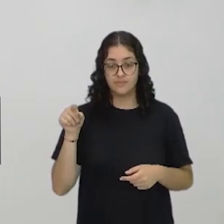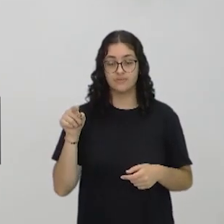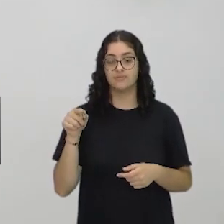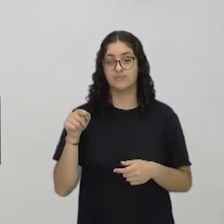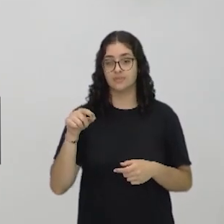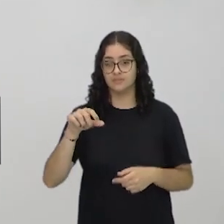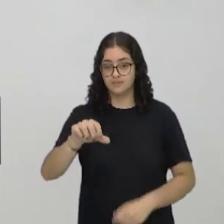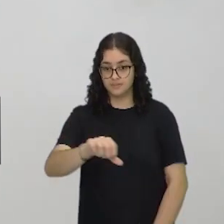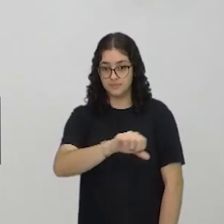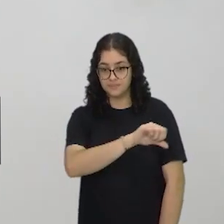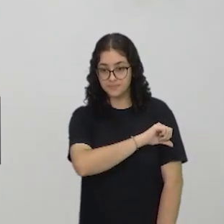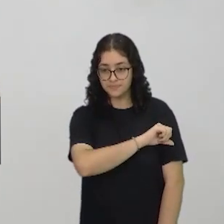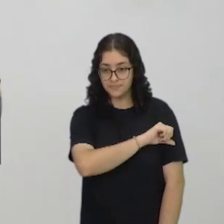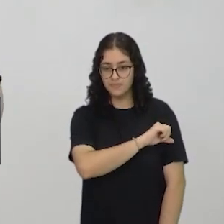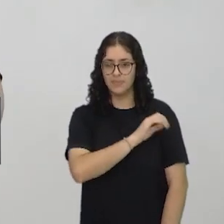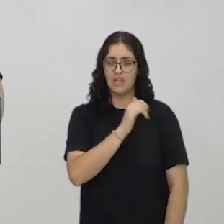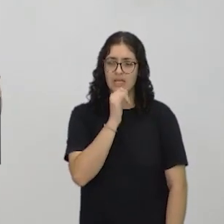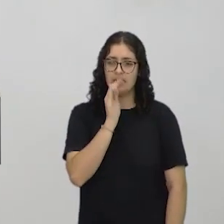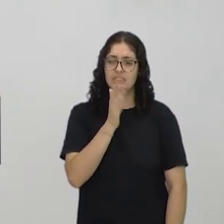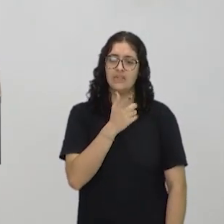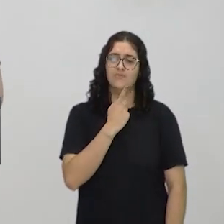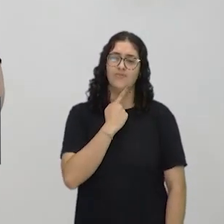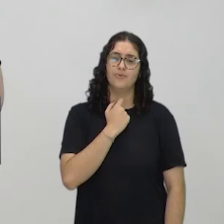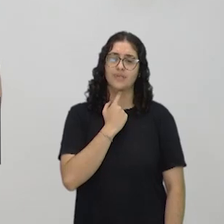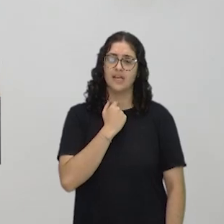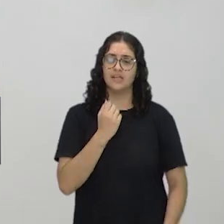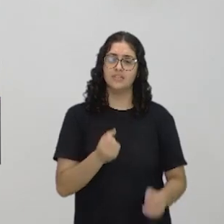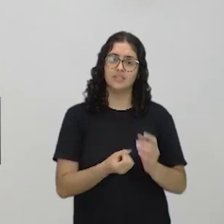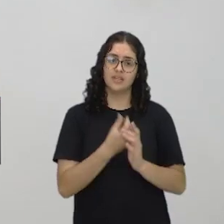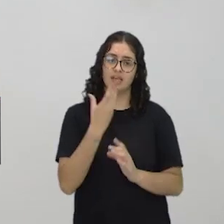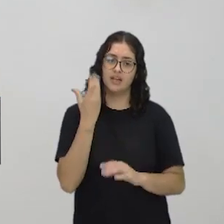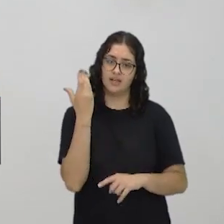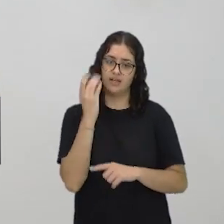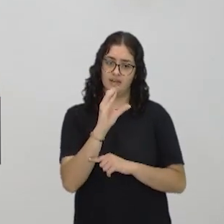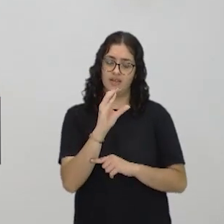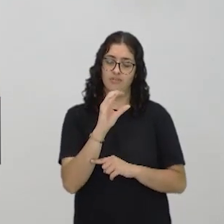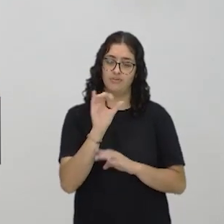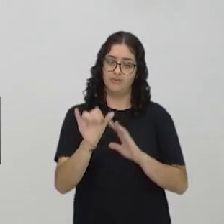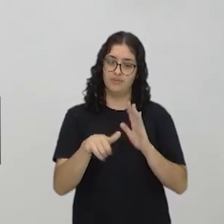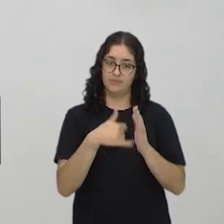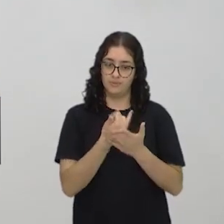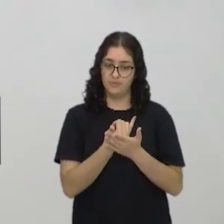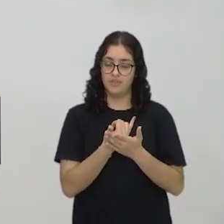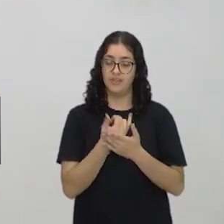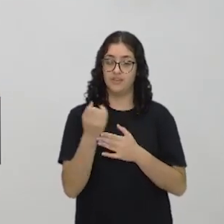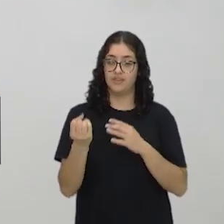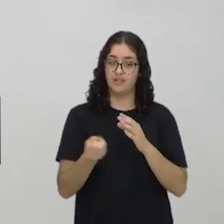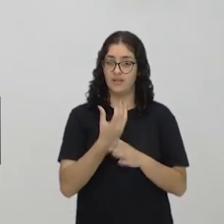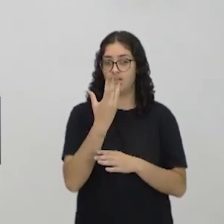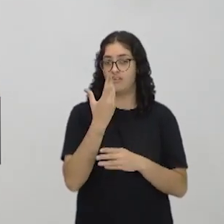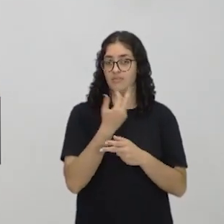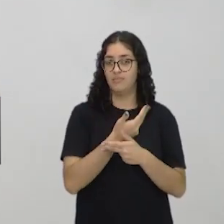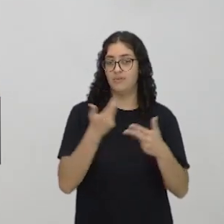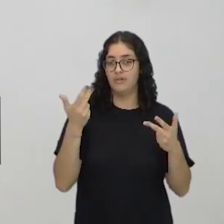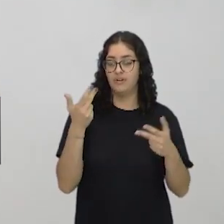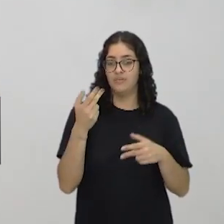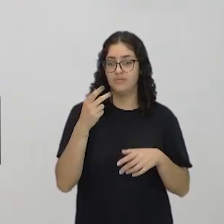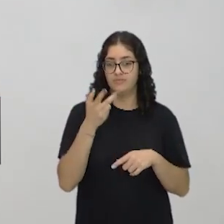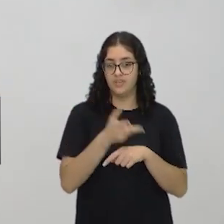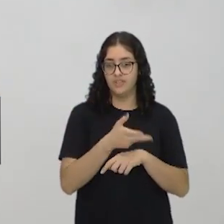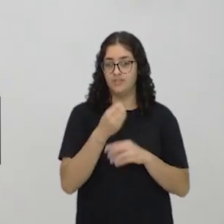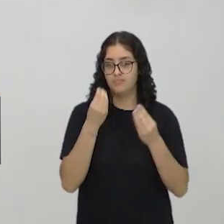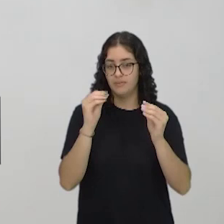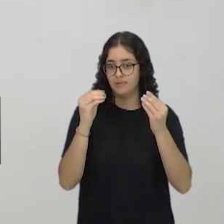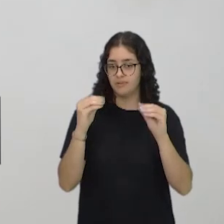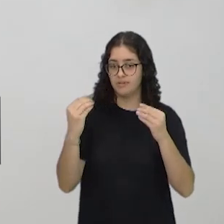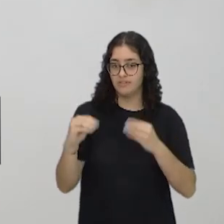9º ano, provavelmente já teve interesse em criar lá um canal no YouTube para poder fazer algumas coisas, gravar alguns vídeos e lançar